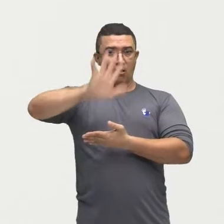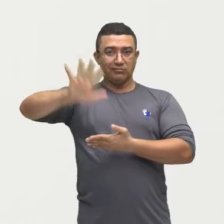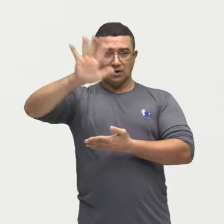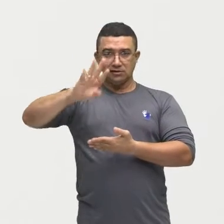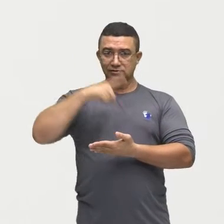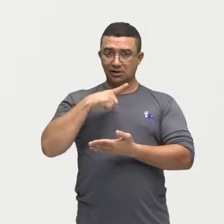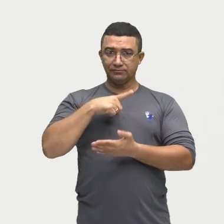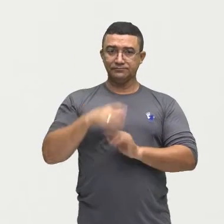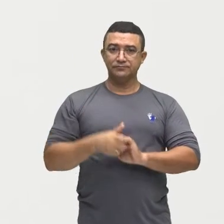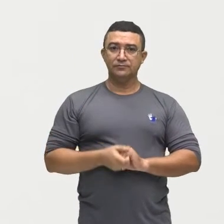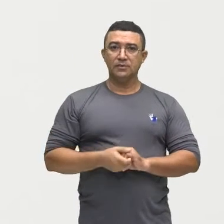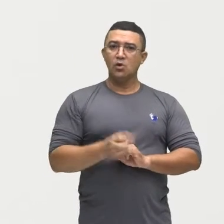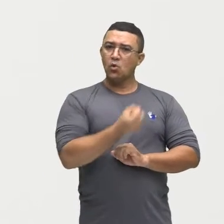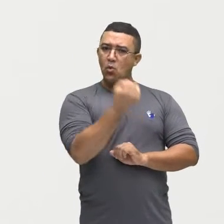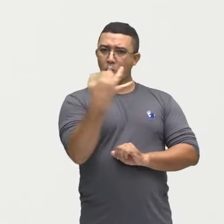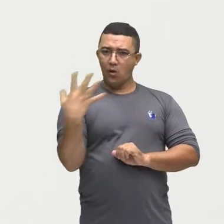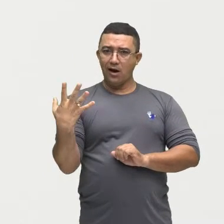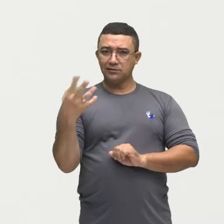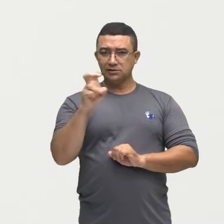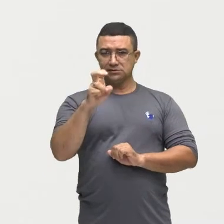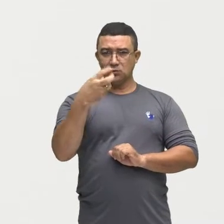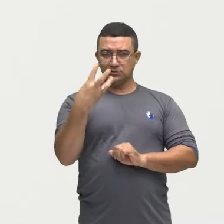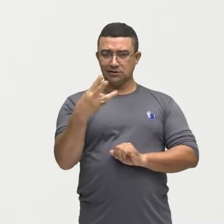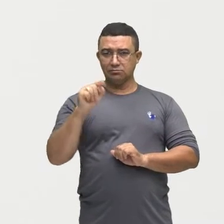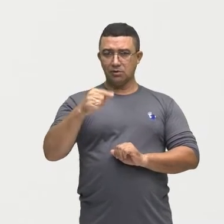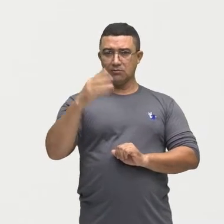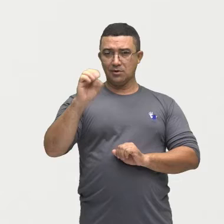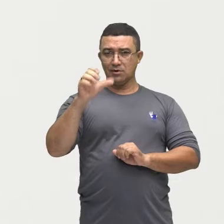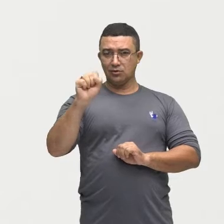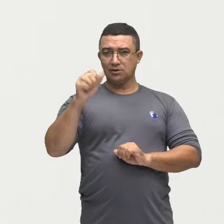gente tem a quantidade de